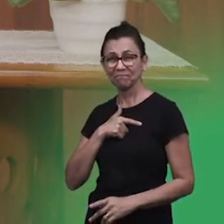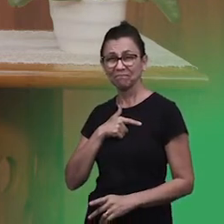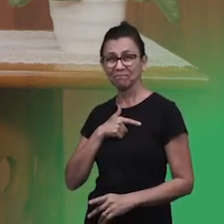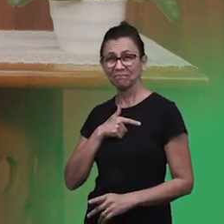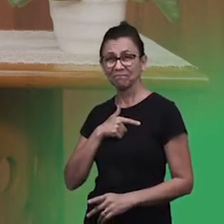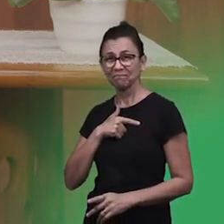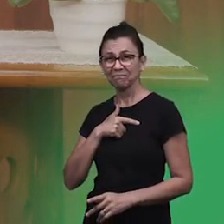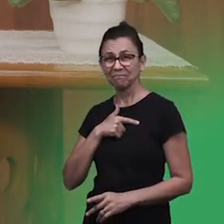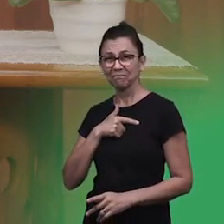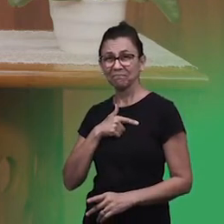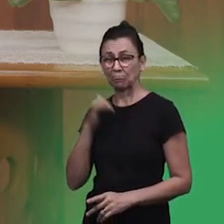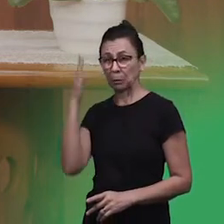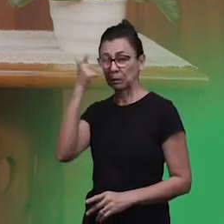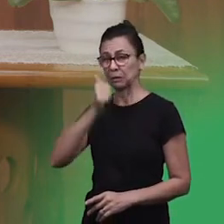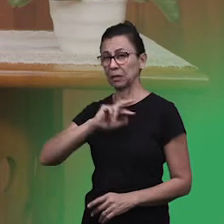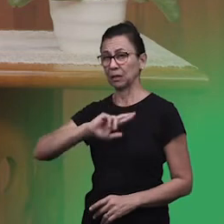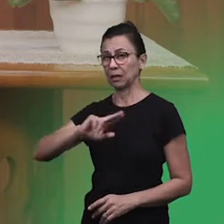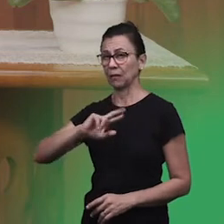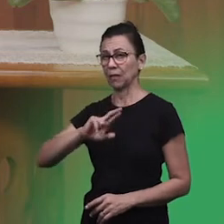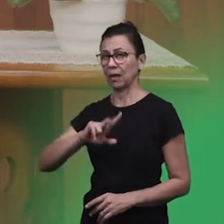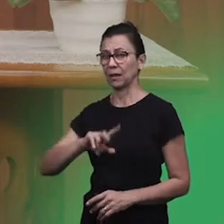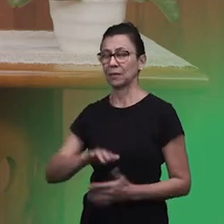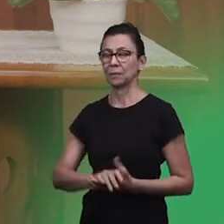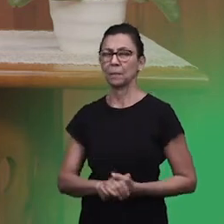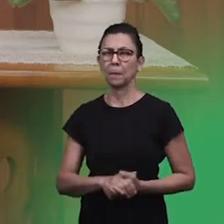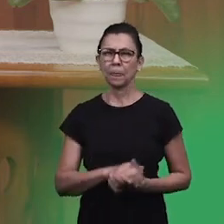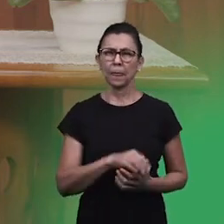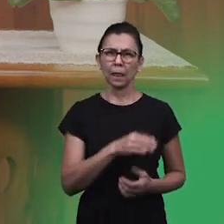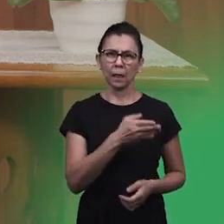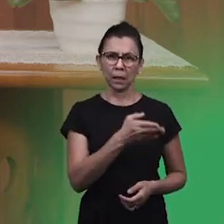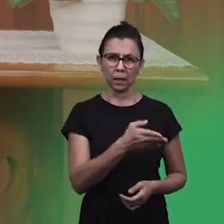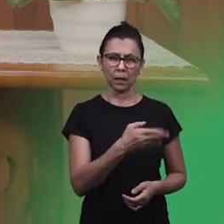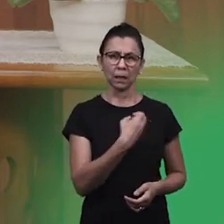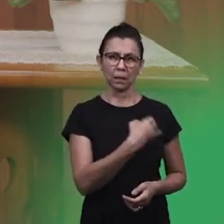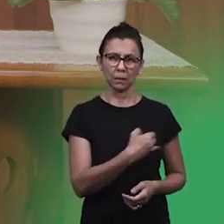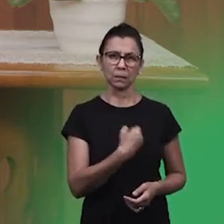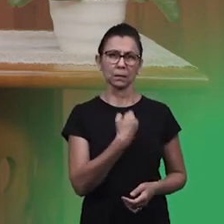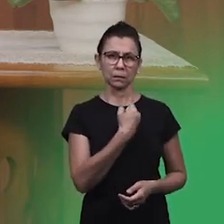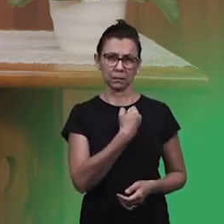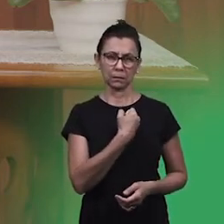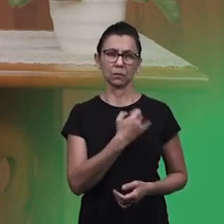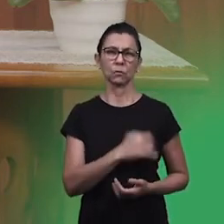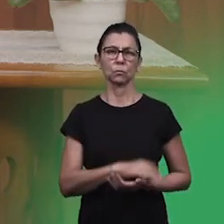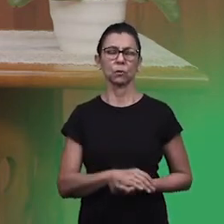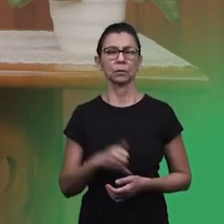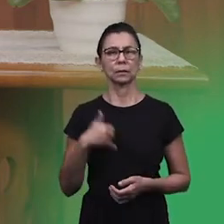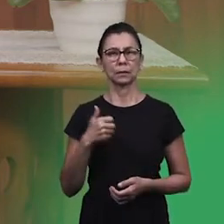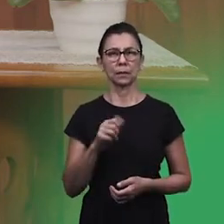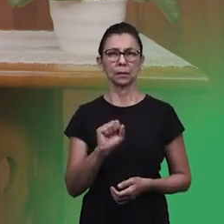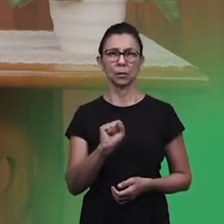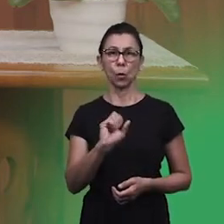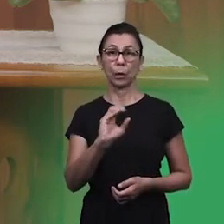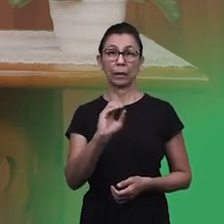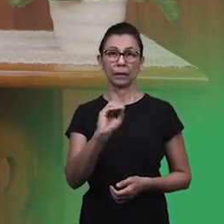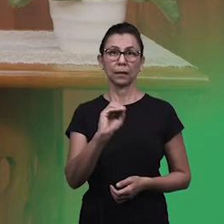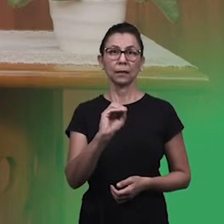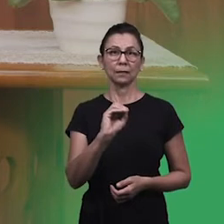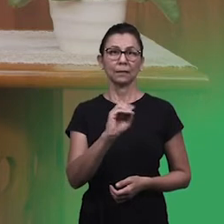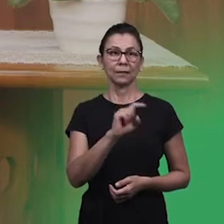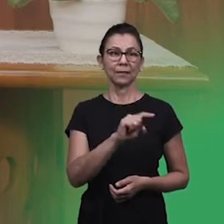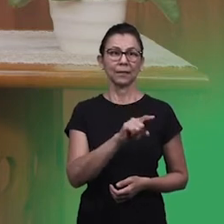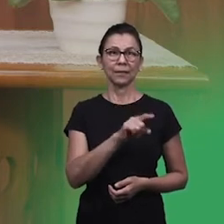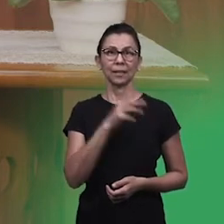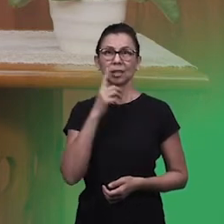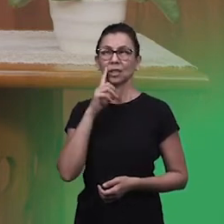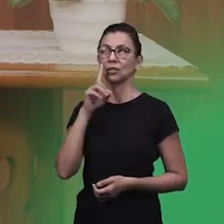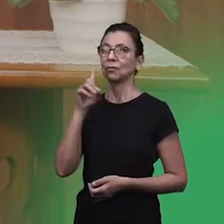agora, em Pátimos, já aos 80 anos de idade, quando João vê Jesus, ele vê um